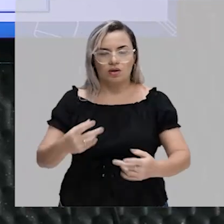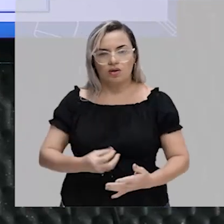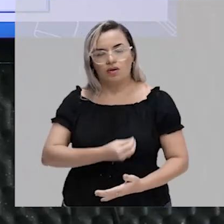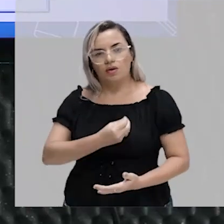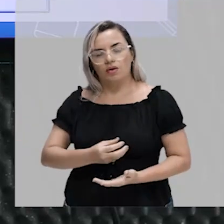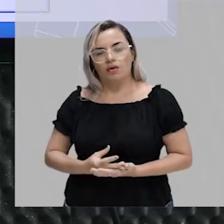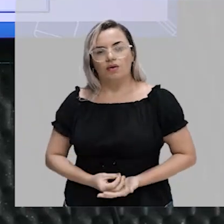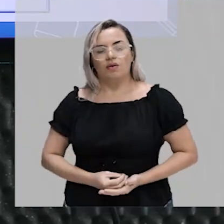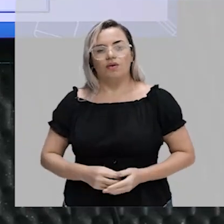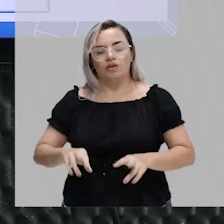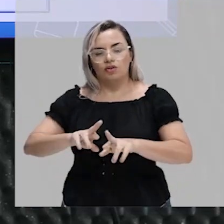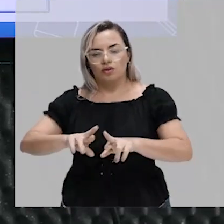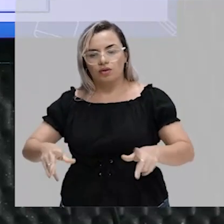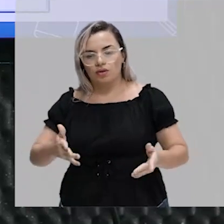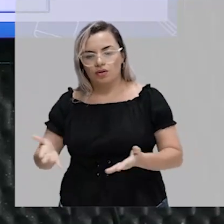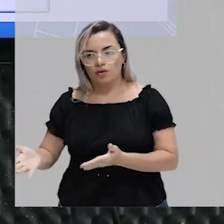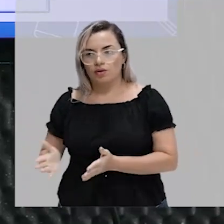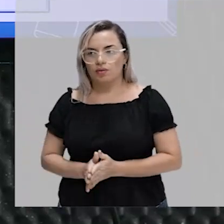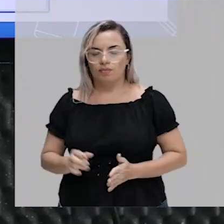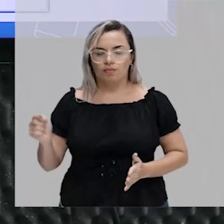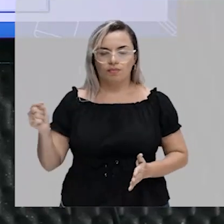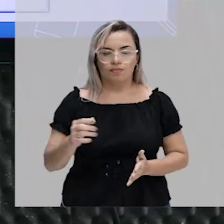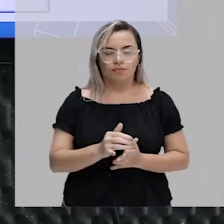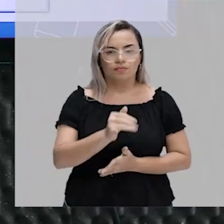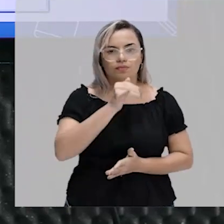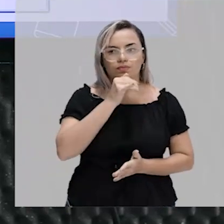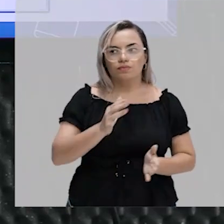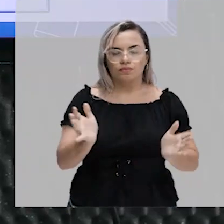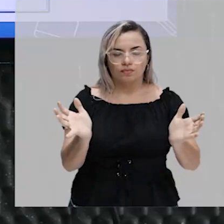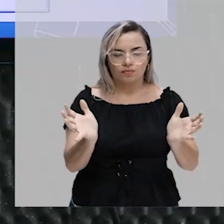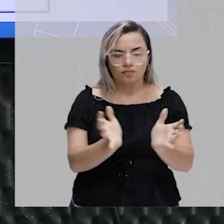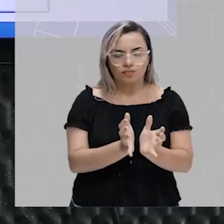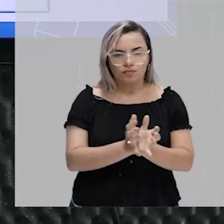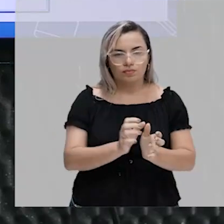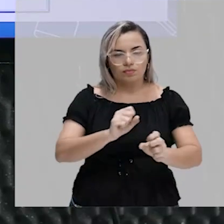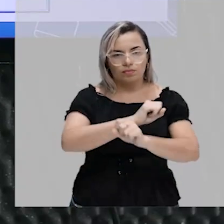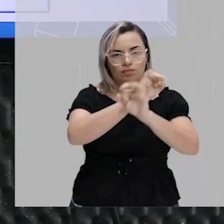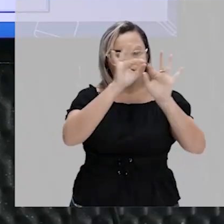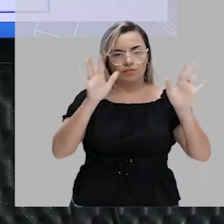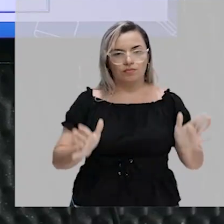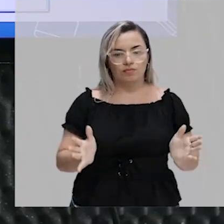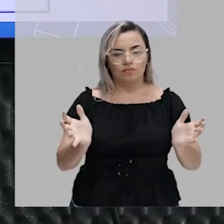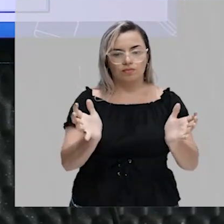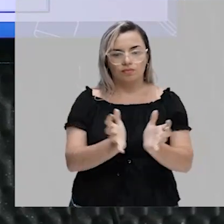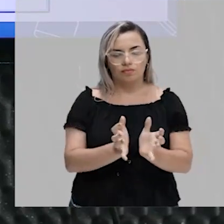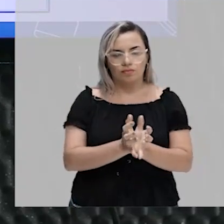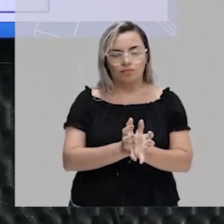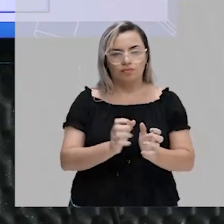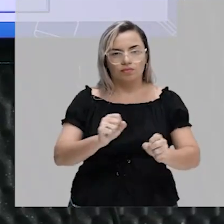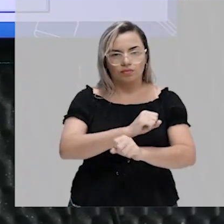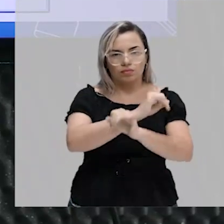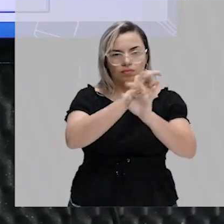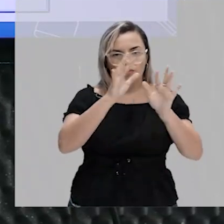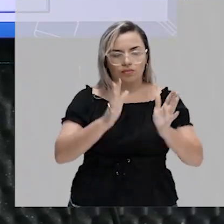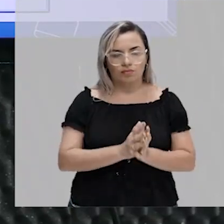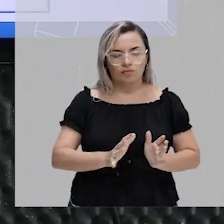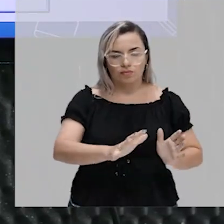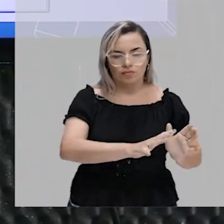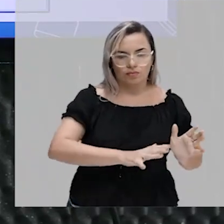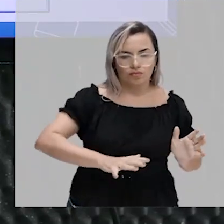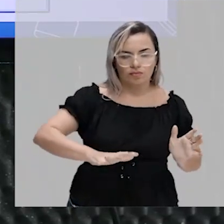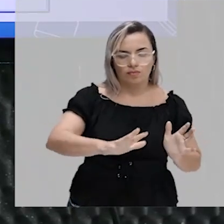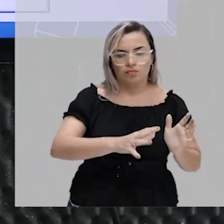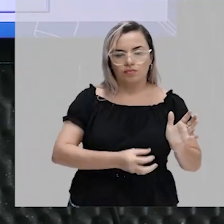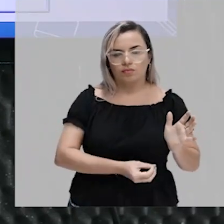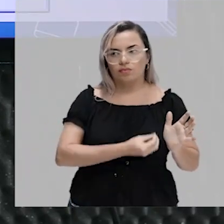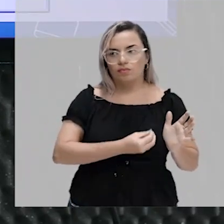diferentes, aqueles indivíduos que, por exemplo, vivem aqui nesse local, nesse ambiente de campo aberto, só vão